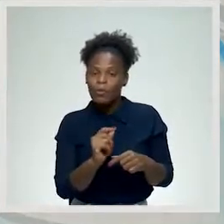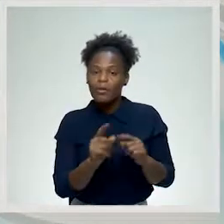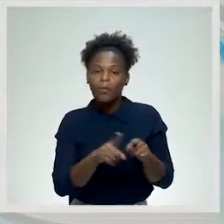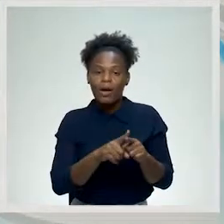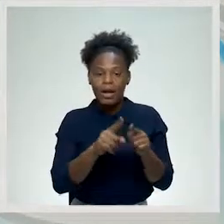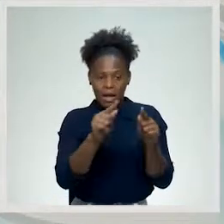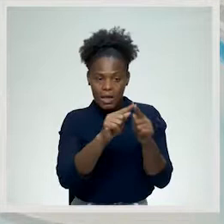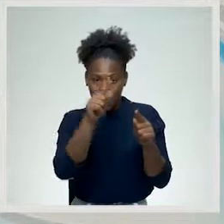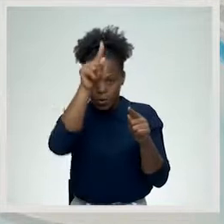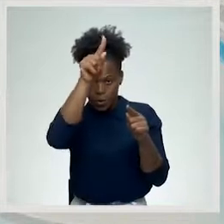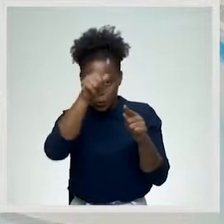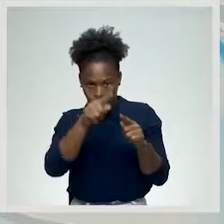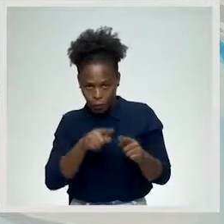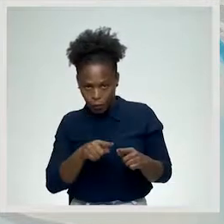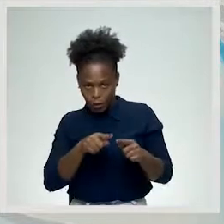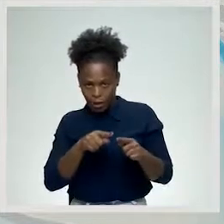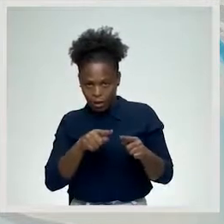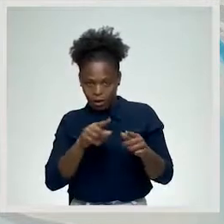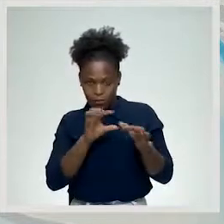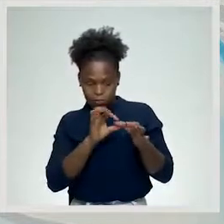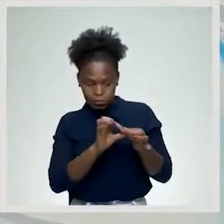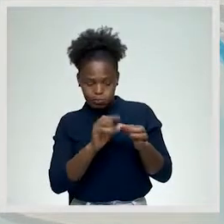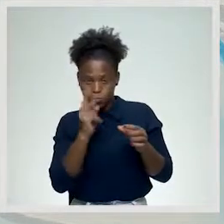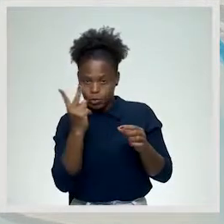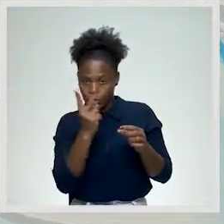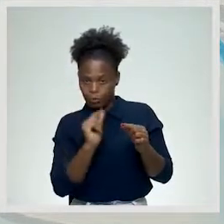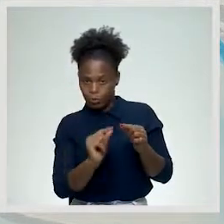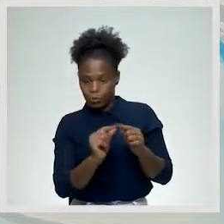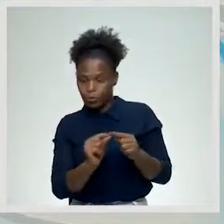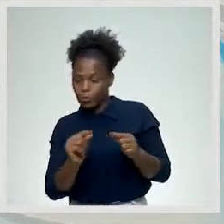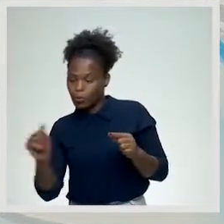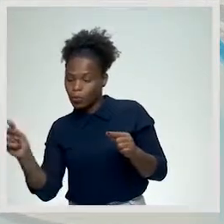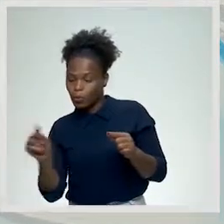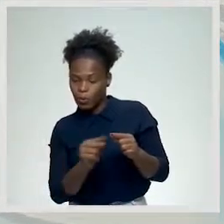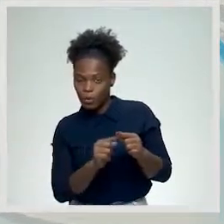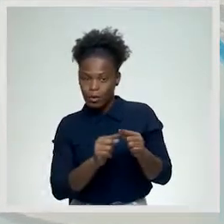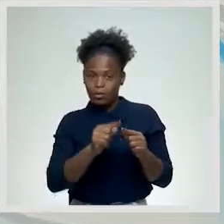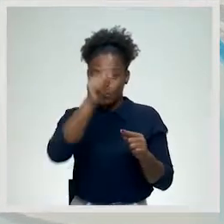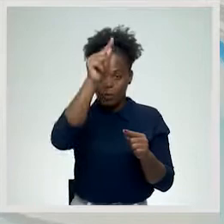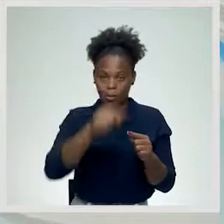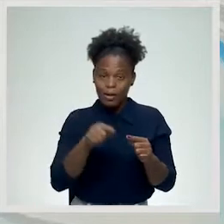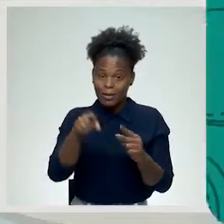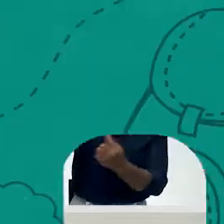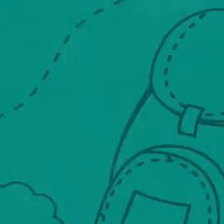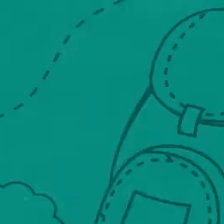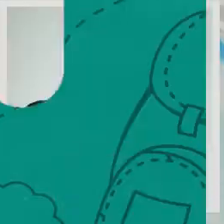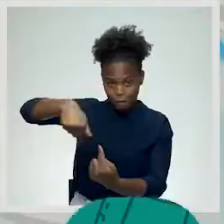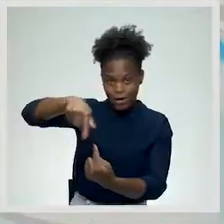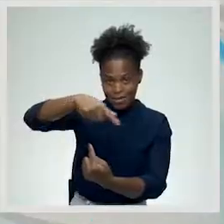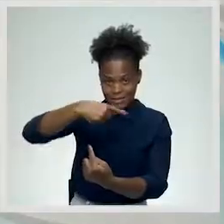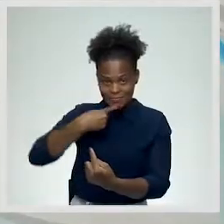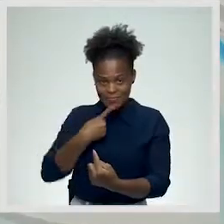um segmento de reta que une dois pontos de uma circunferência.